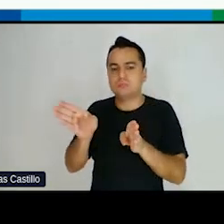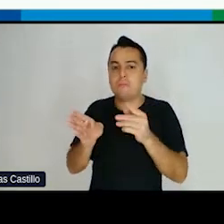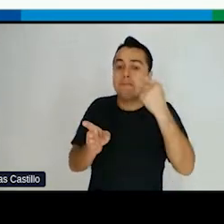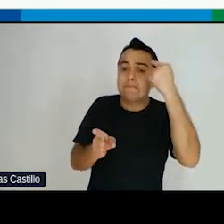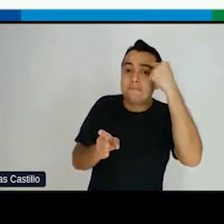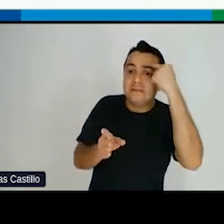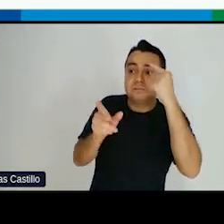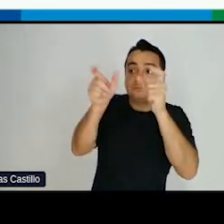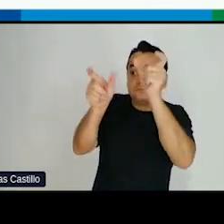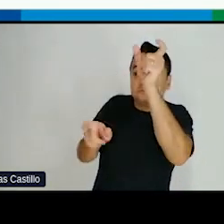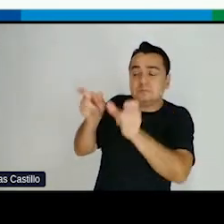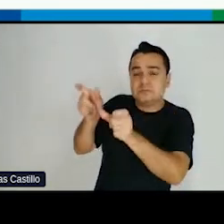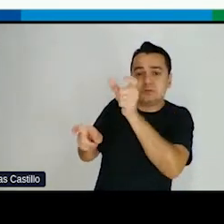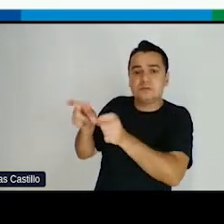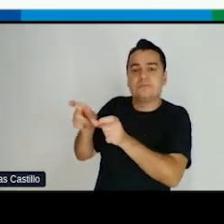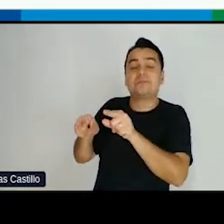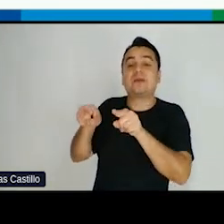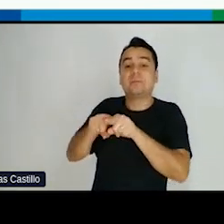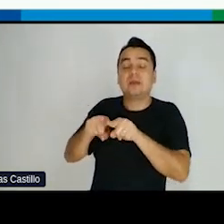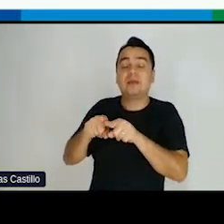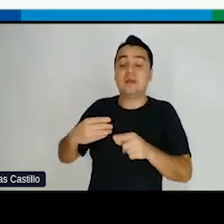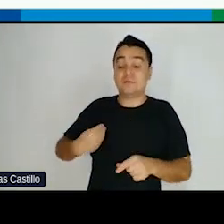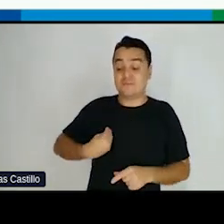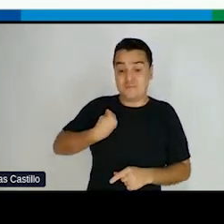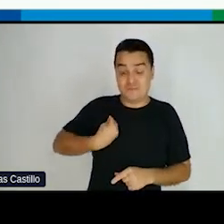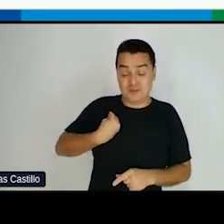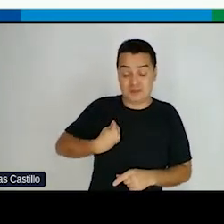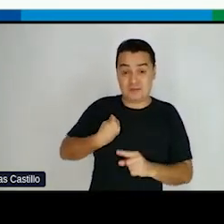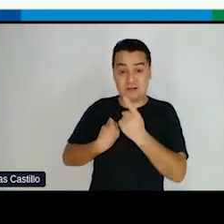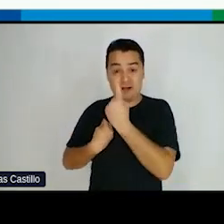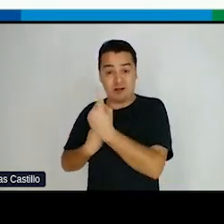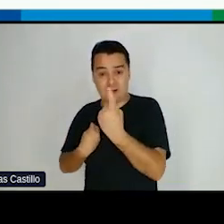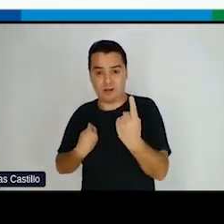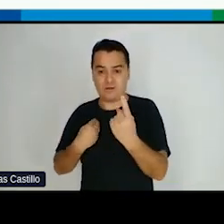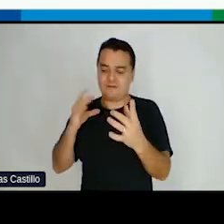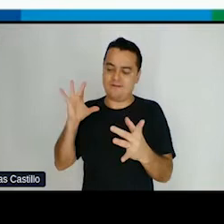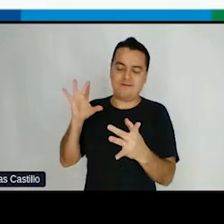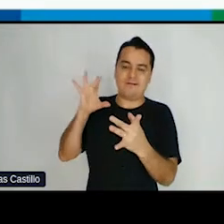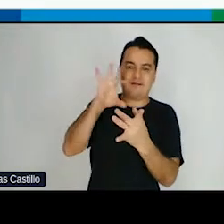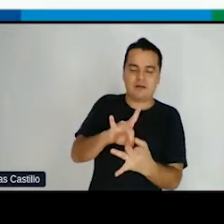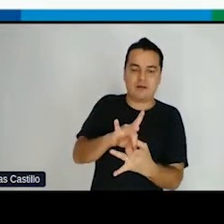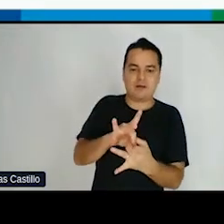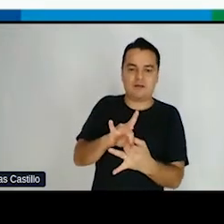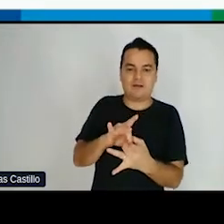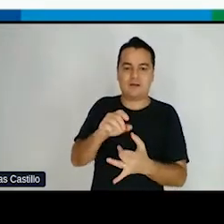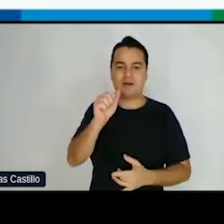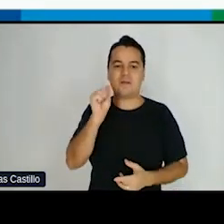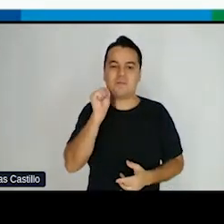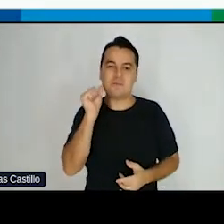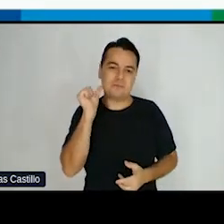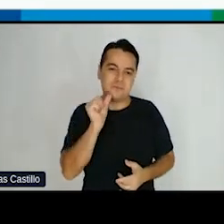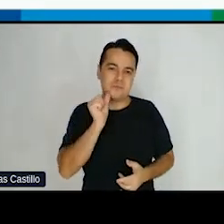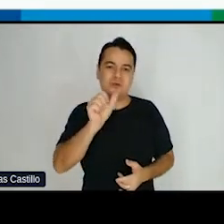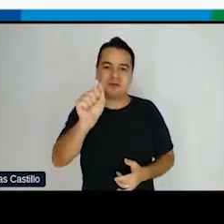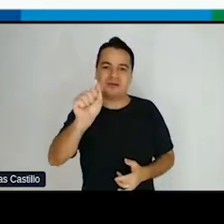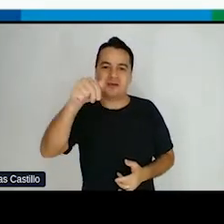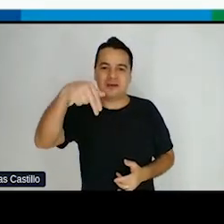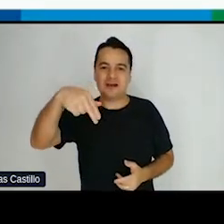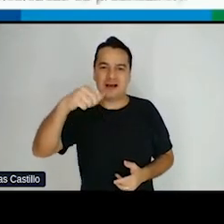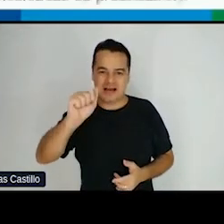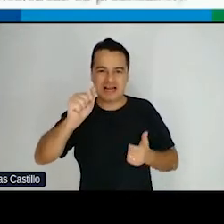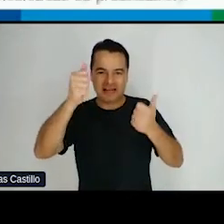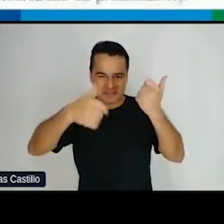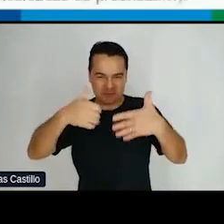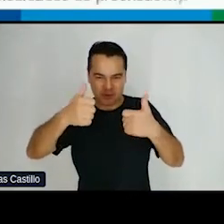em pessoas, trazendo para a nossa vida, linkando com tudo isso aí que a Ana falou. Aí, Ana, se